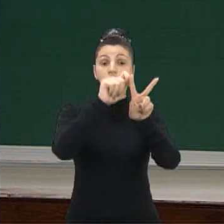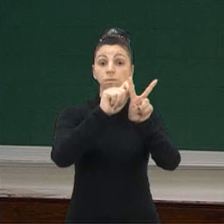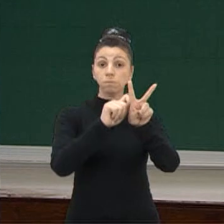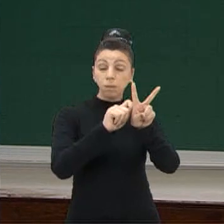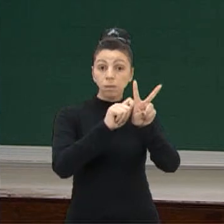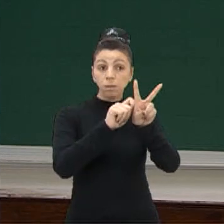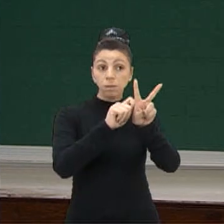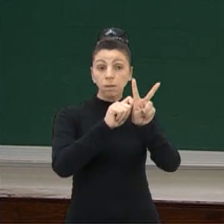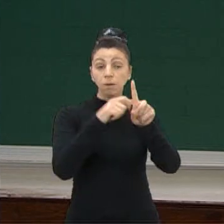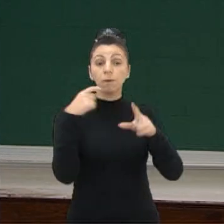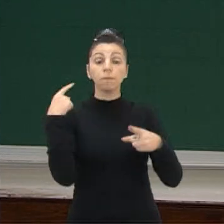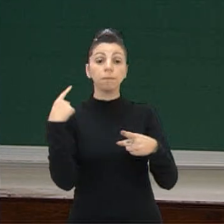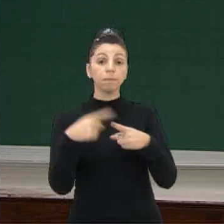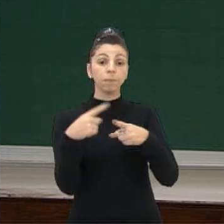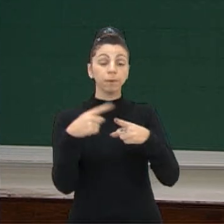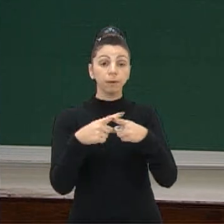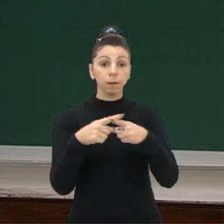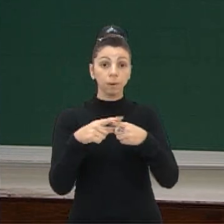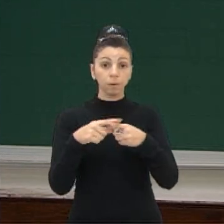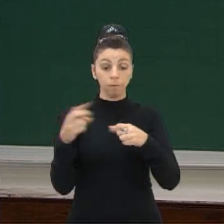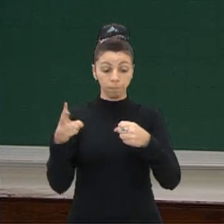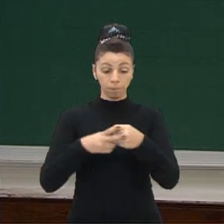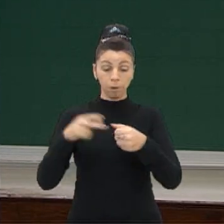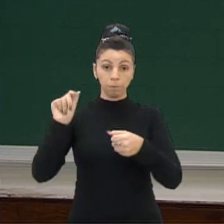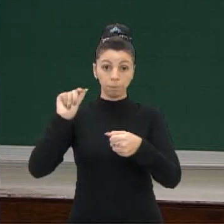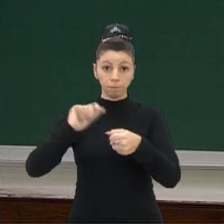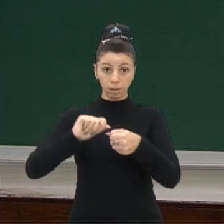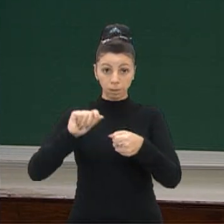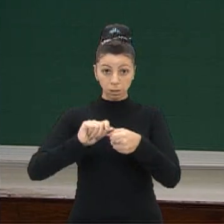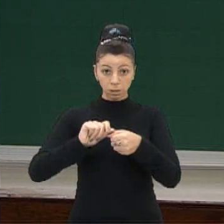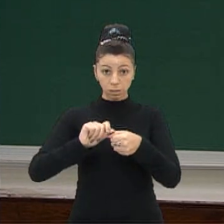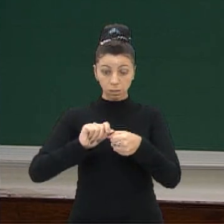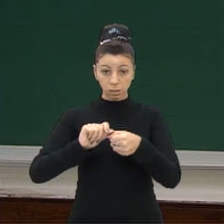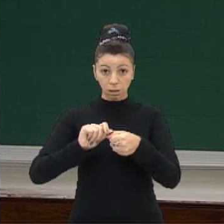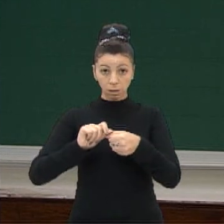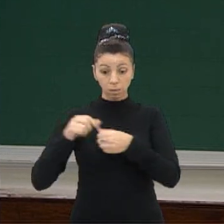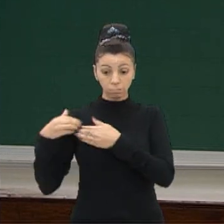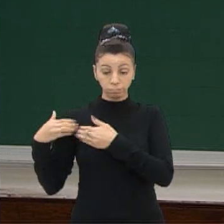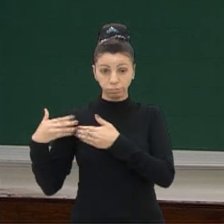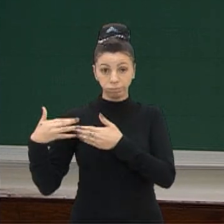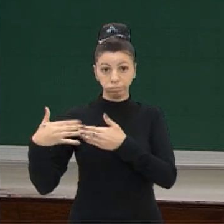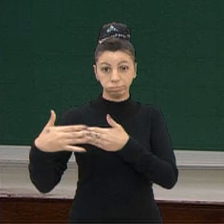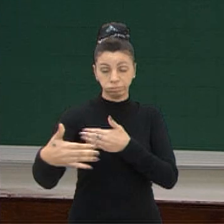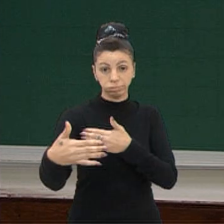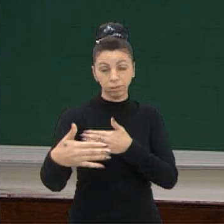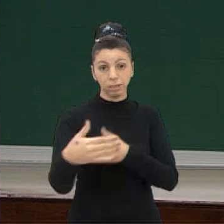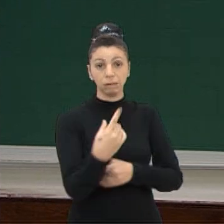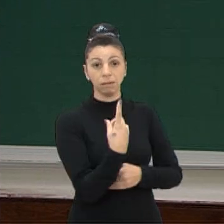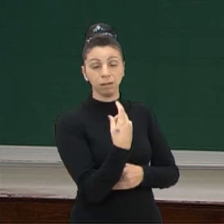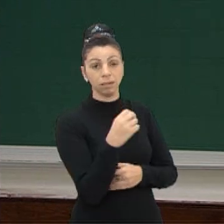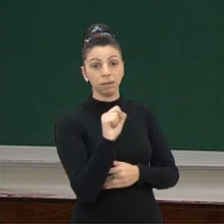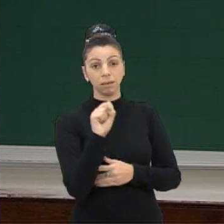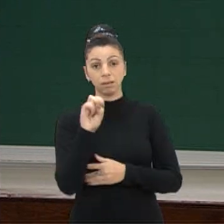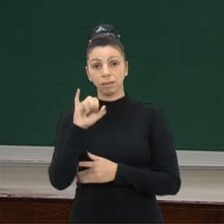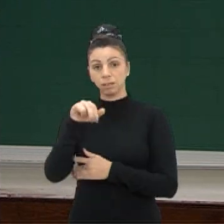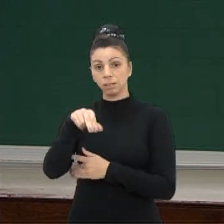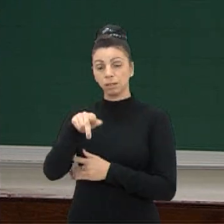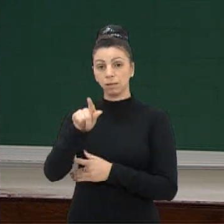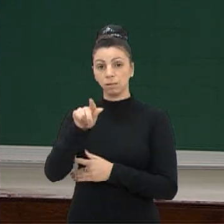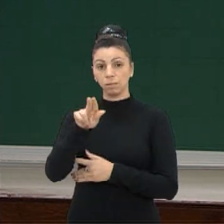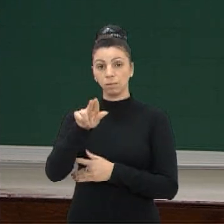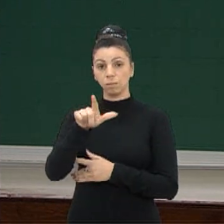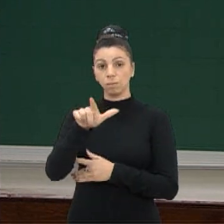está tendo aqui que o verbo fazer se refere a tempo decorrido, então ele fica no singular, certo, pessoal? Então, aqui estão as